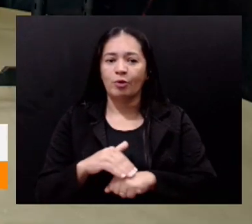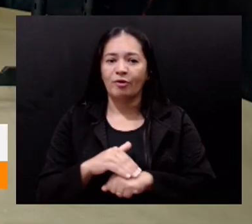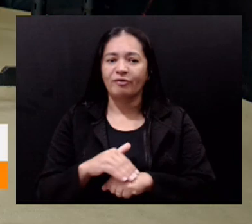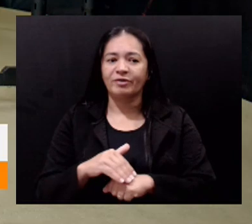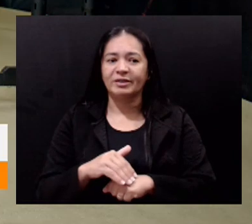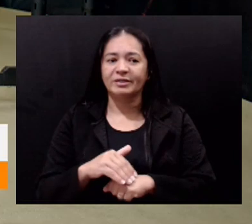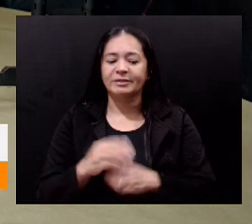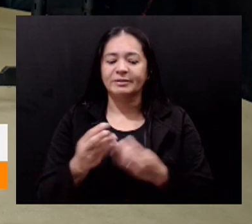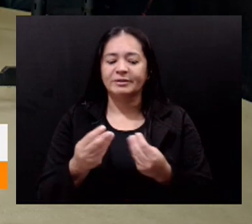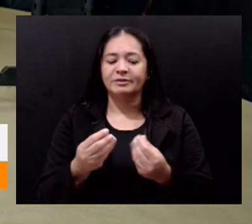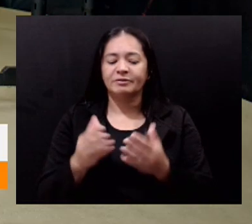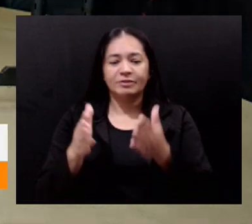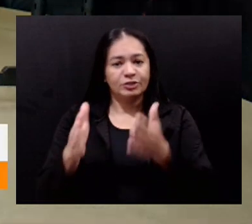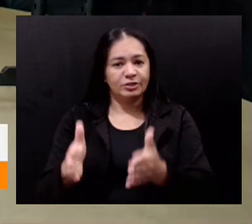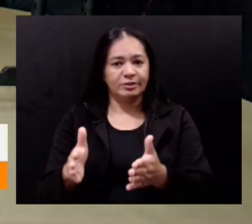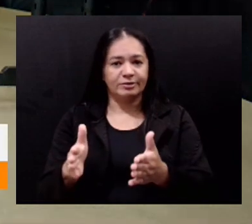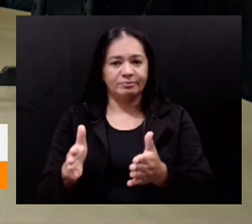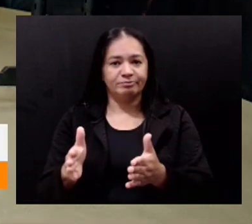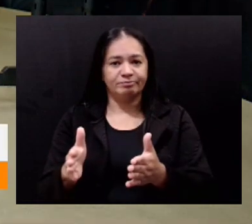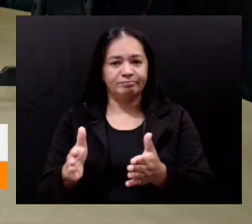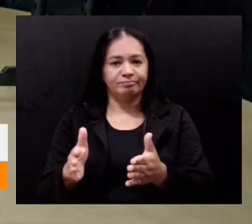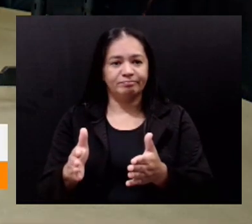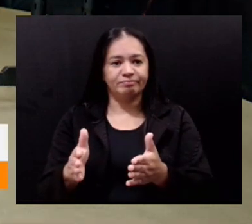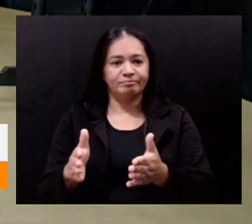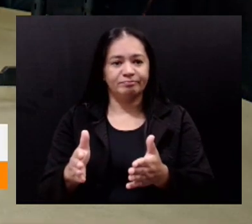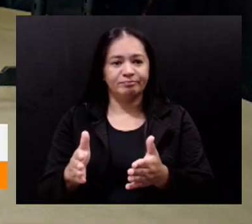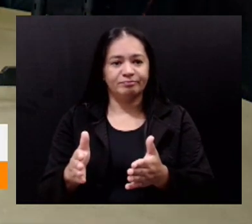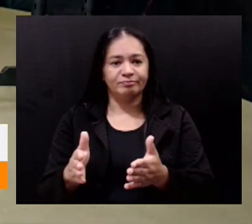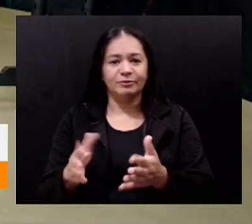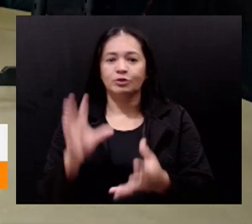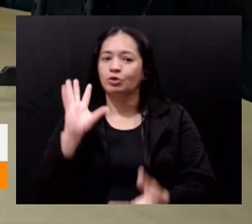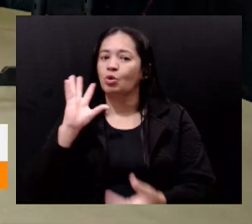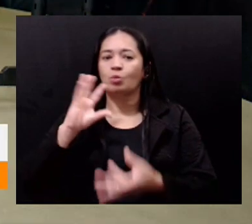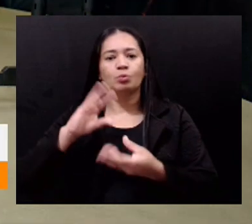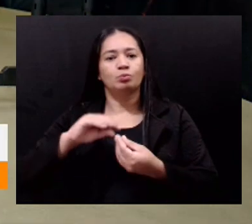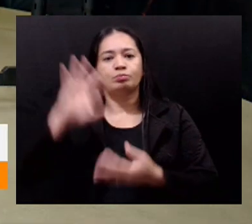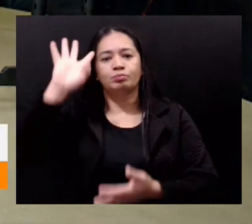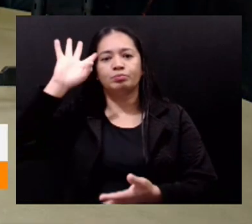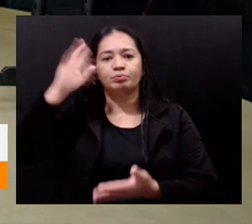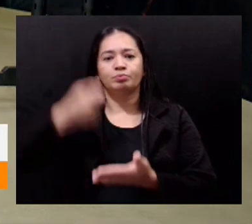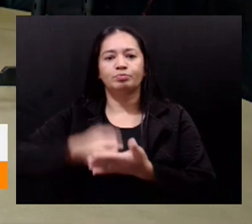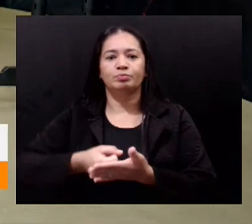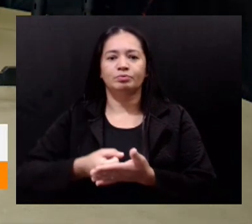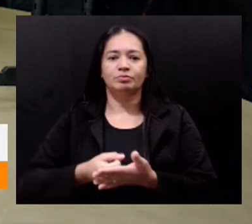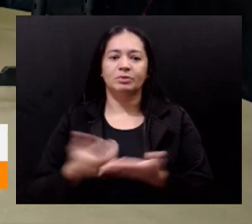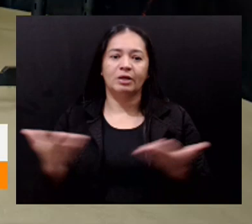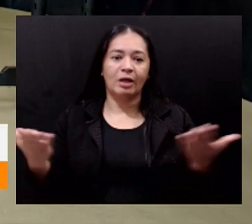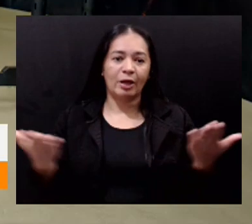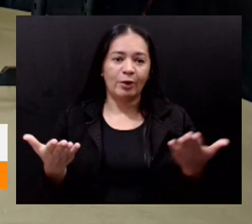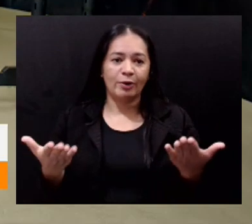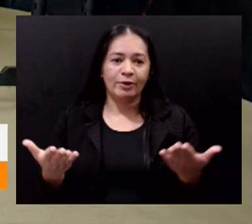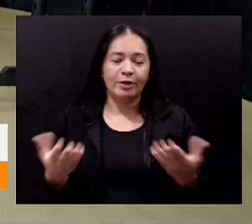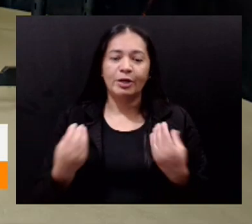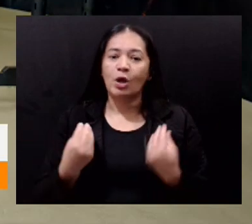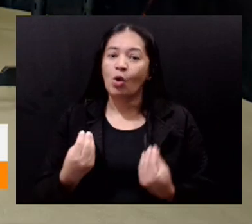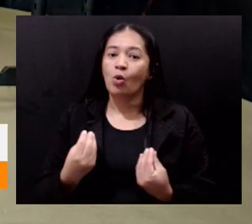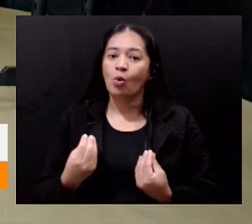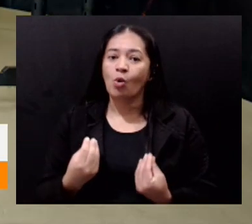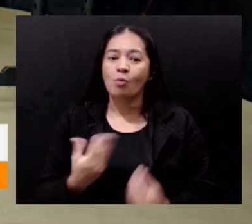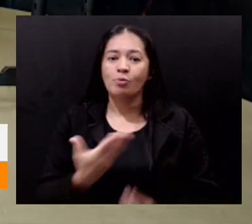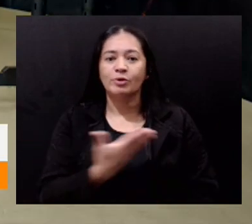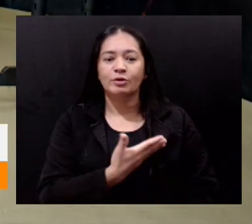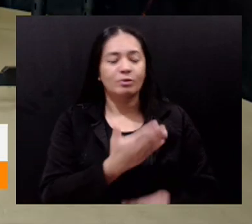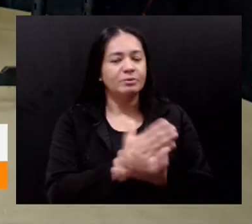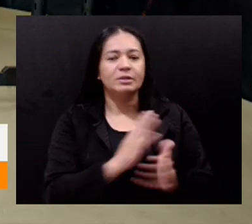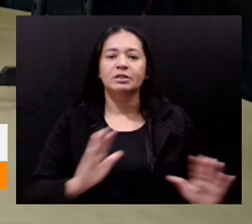nesse ponto. de chegar De numa resolução. isso. Tá, agora vem Muito. cá. Como que Muito encerra bom. uma amizade? Joyce e Jamile,